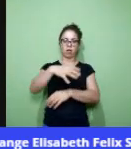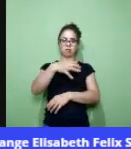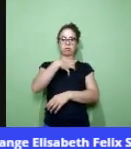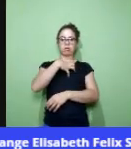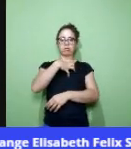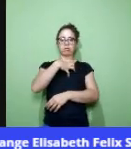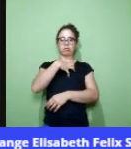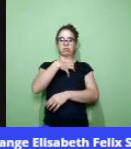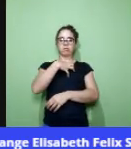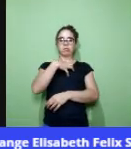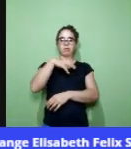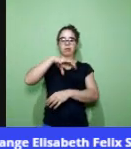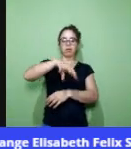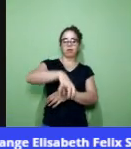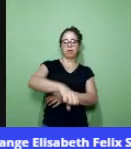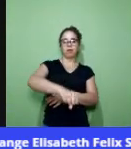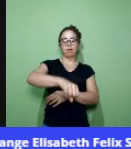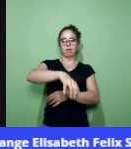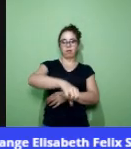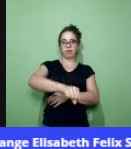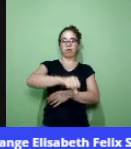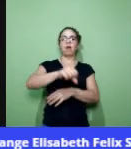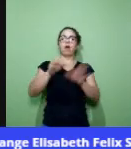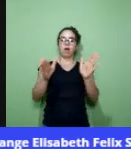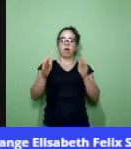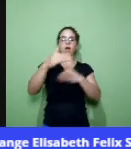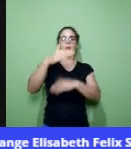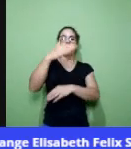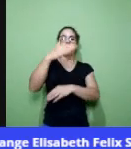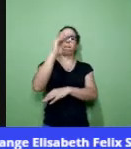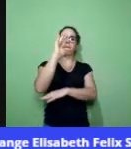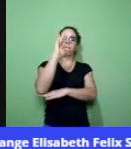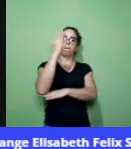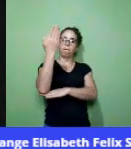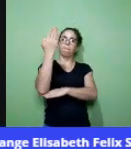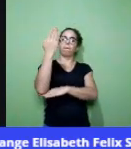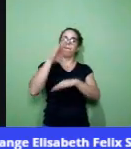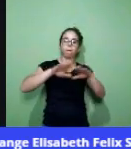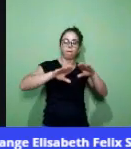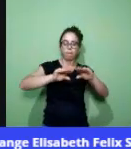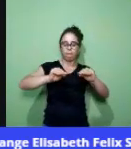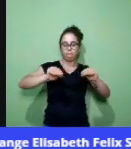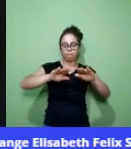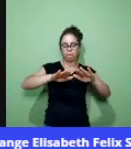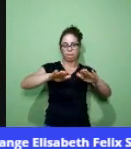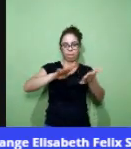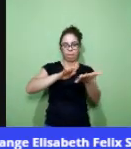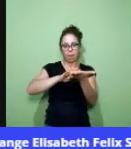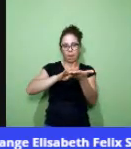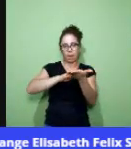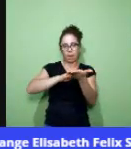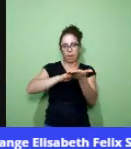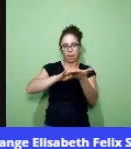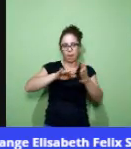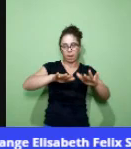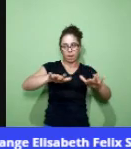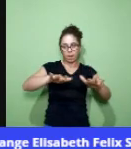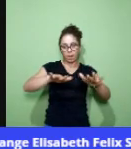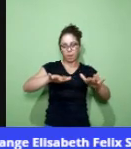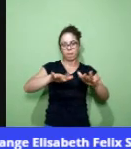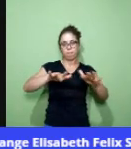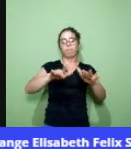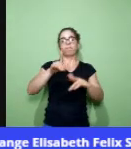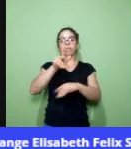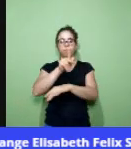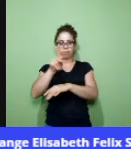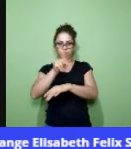Aqui também nós vamos ter as caixinhas sensoriais. Essa aqui é da nossa sala de recursos. Você vê que é um material de